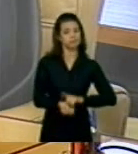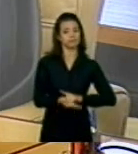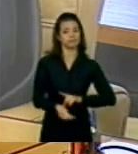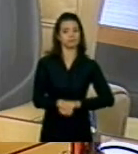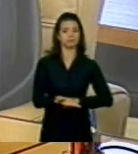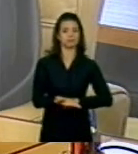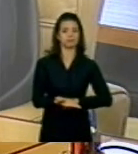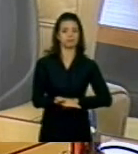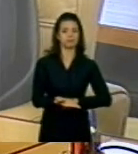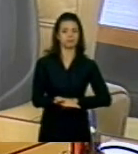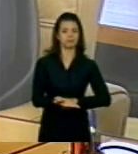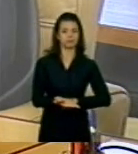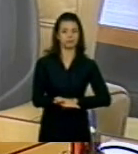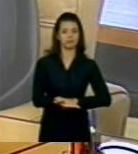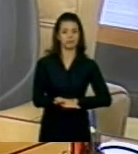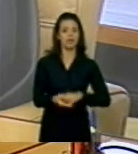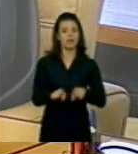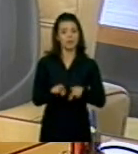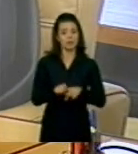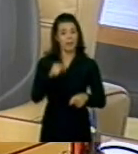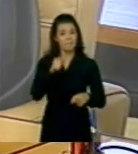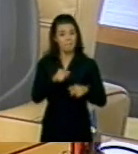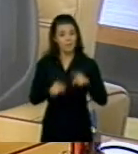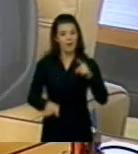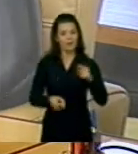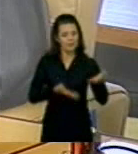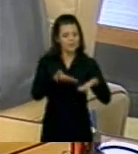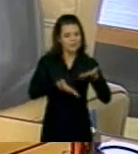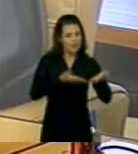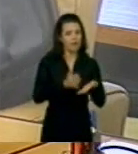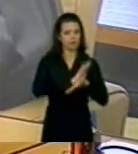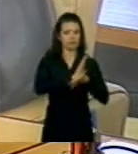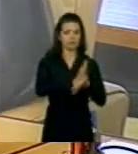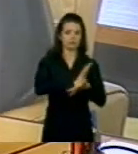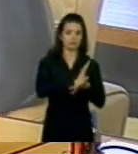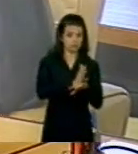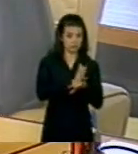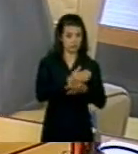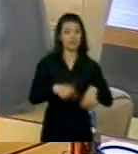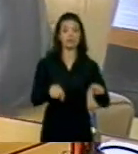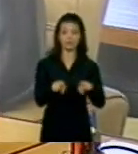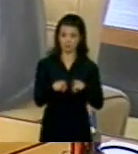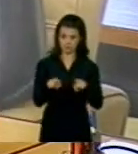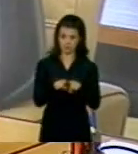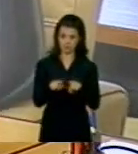artigo 19 da Constituição, a proibição de tratamentos discriminatórios, como também,